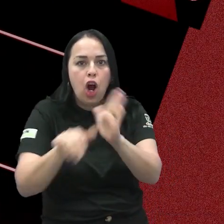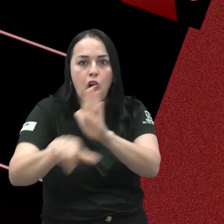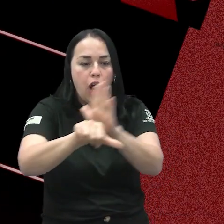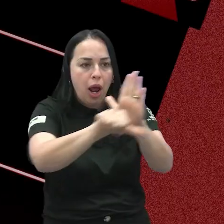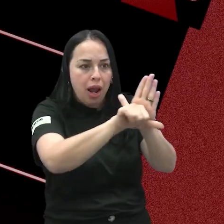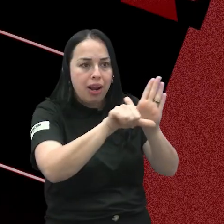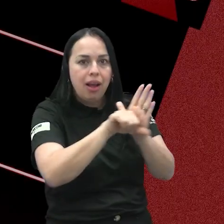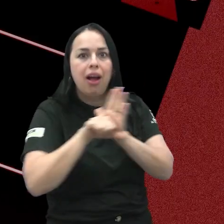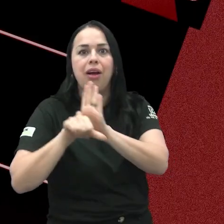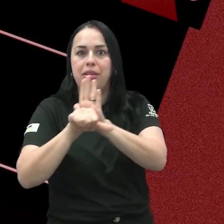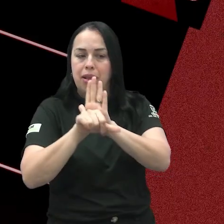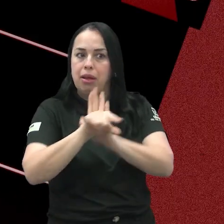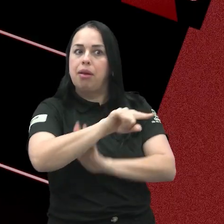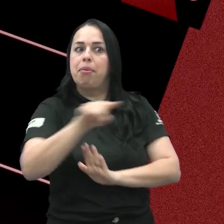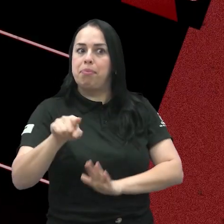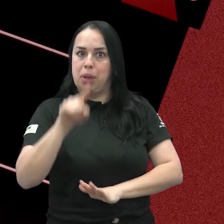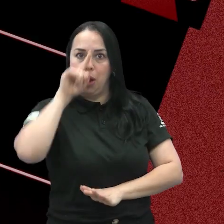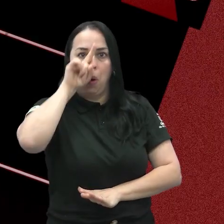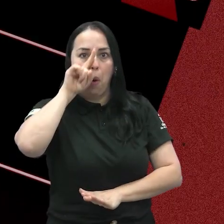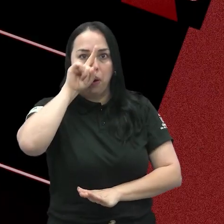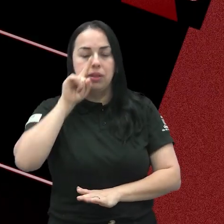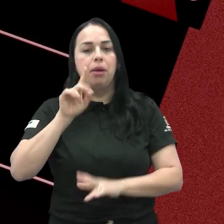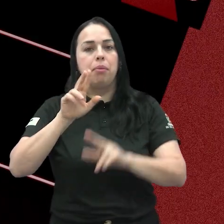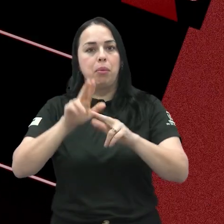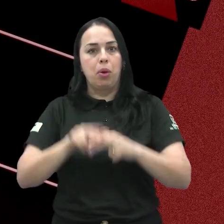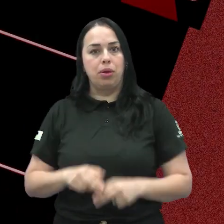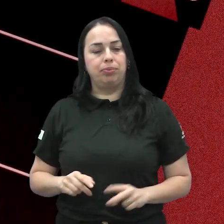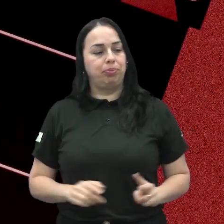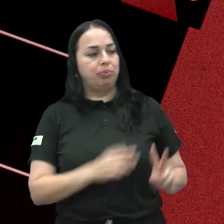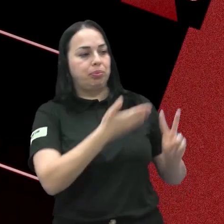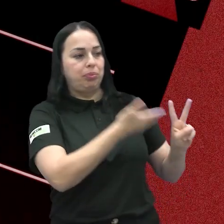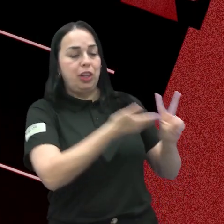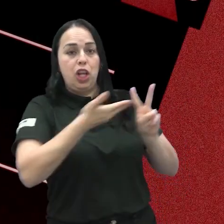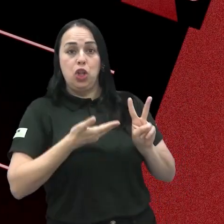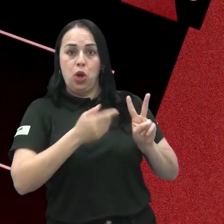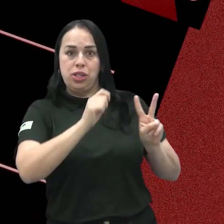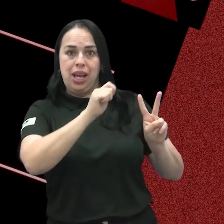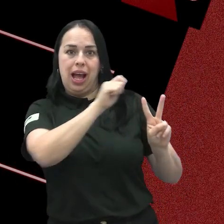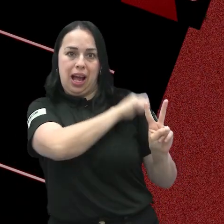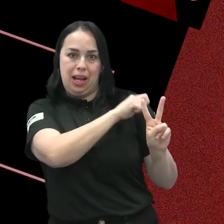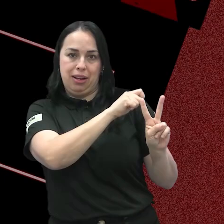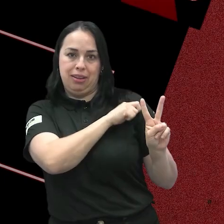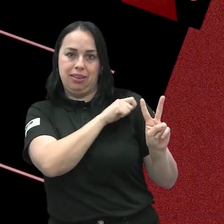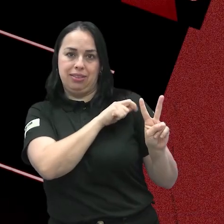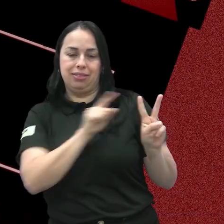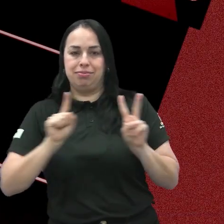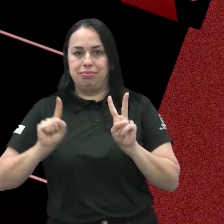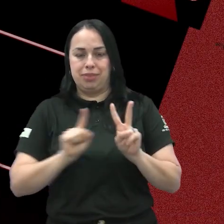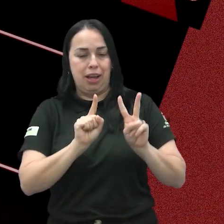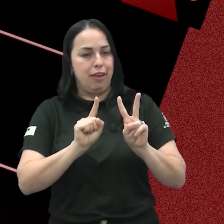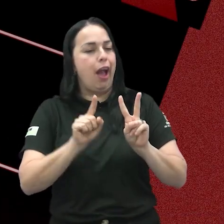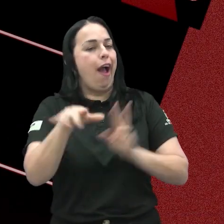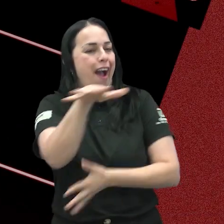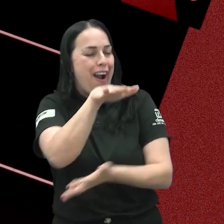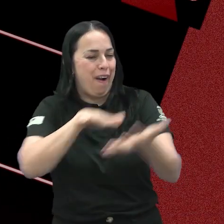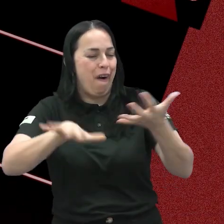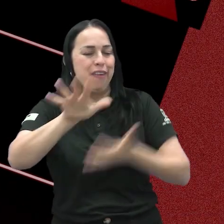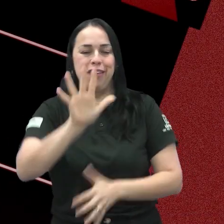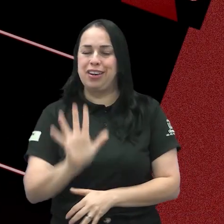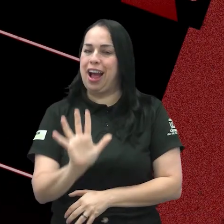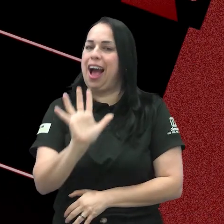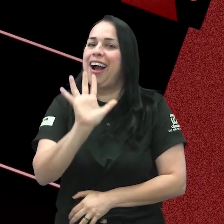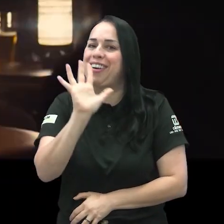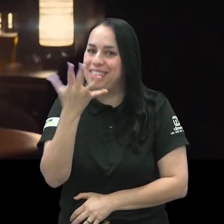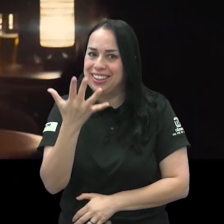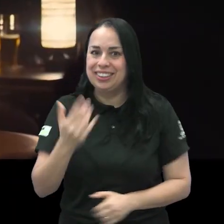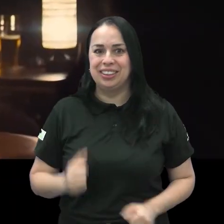dar risada. Ela então recruta 2 de seus alunos e aí o circo e a confusão, gente, estão